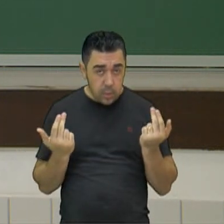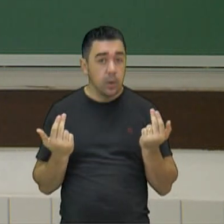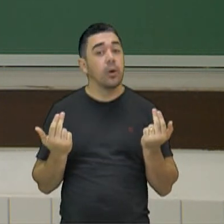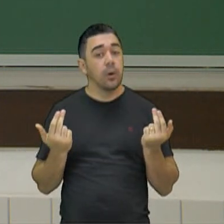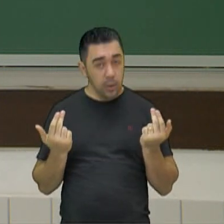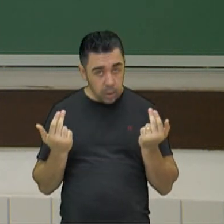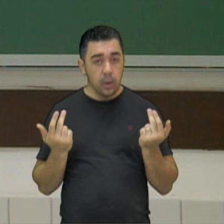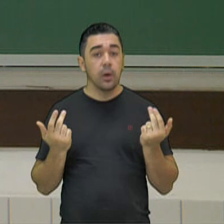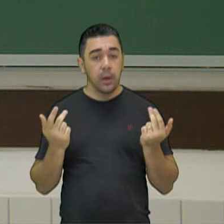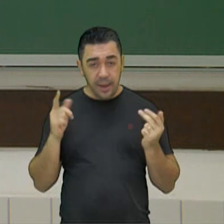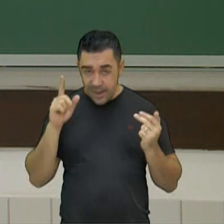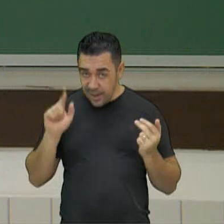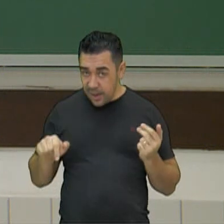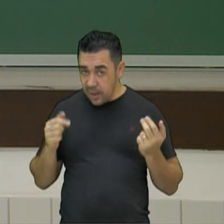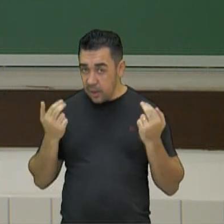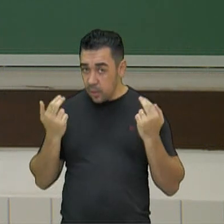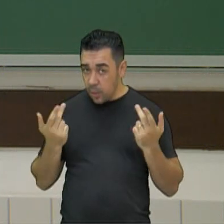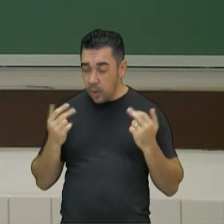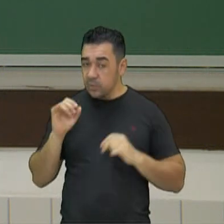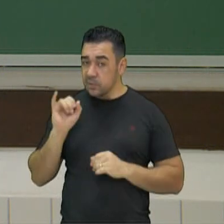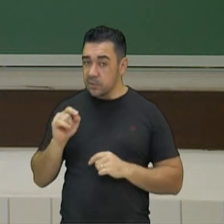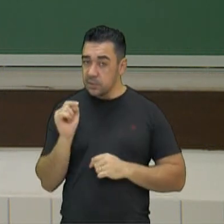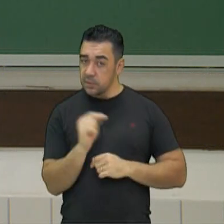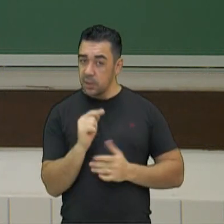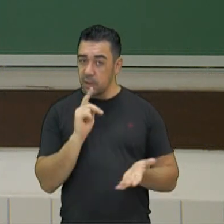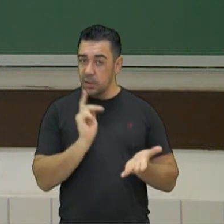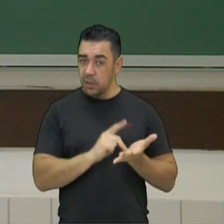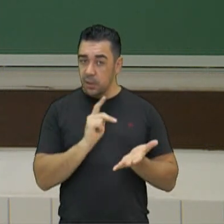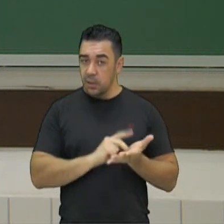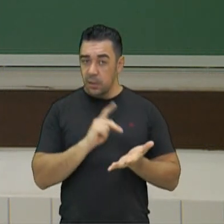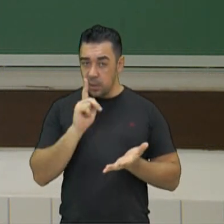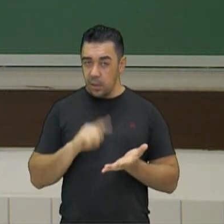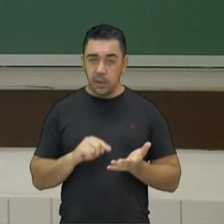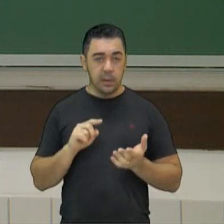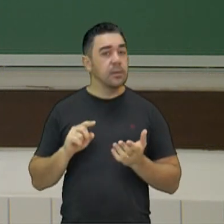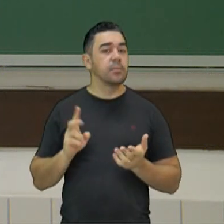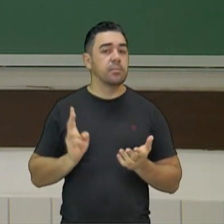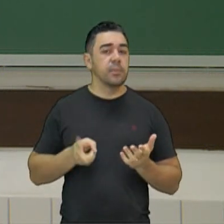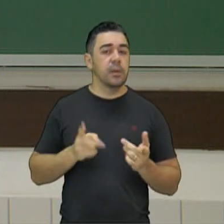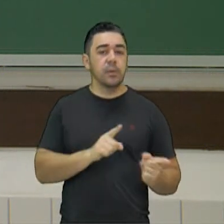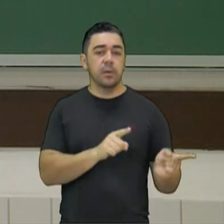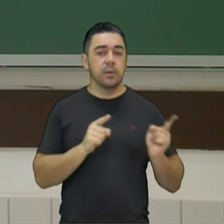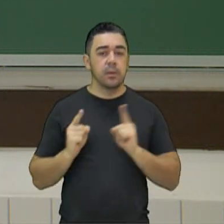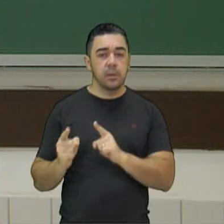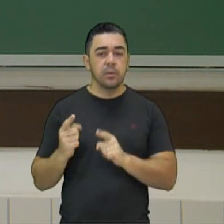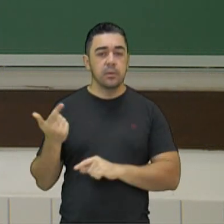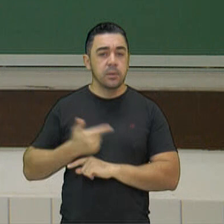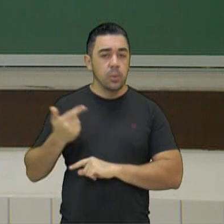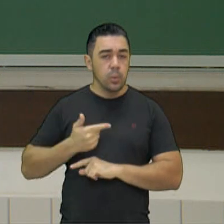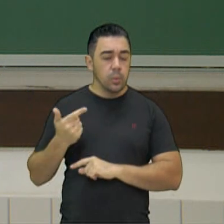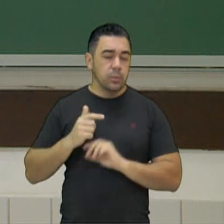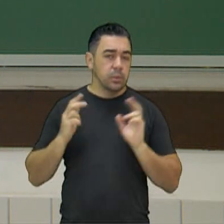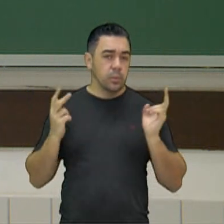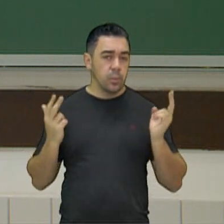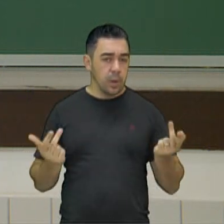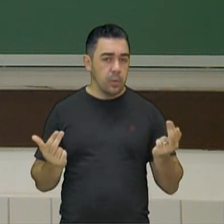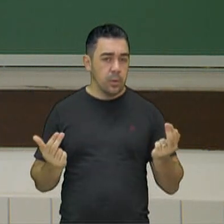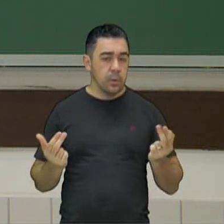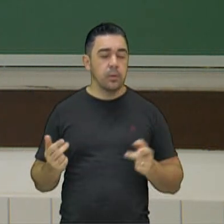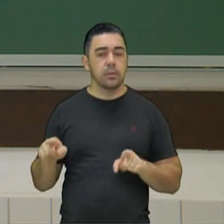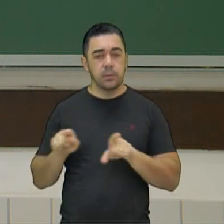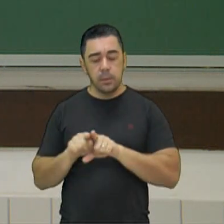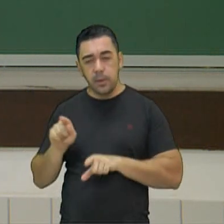eles só serão iguais se a parte real do primeiro for exatamente igual à parte real do segundo e a